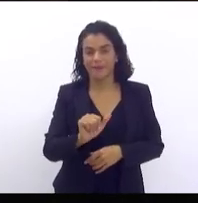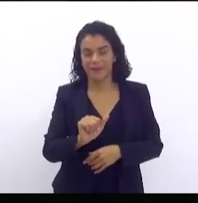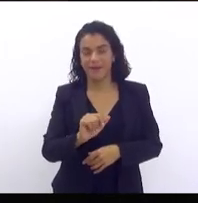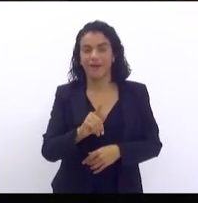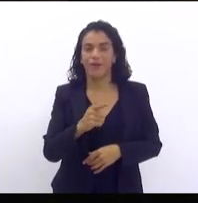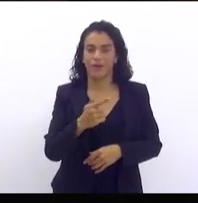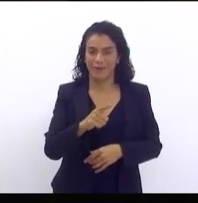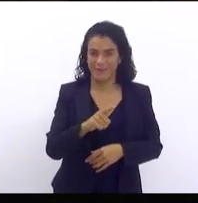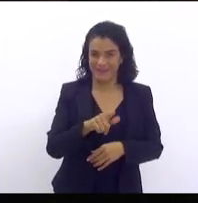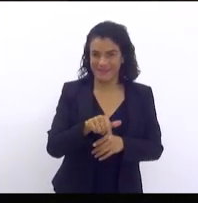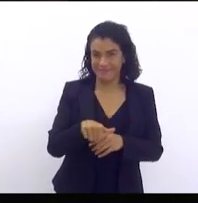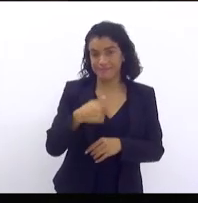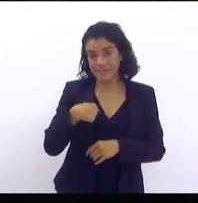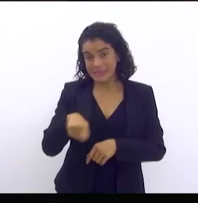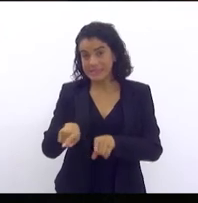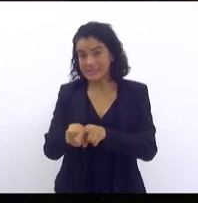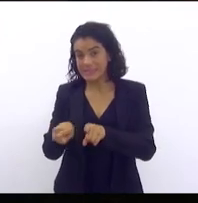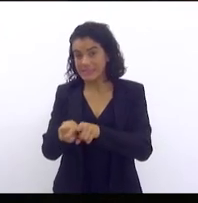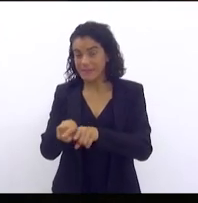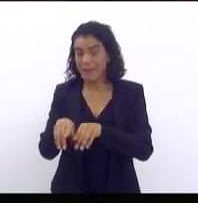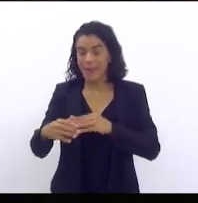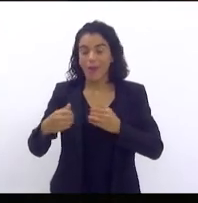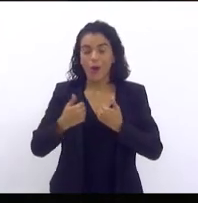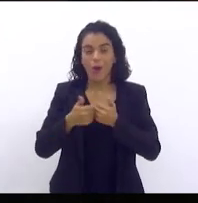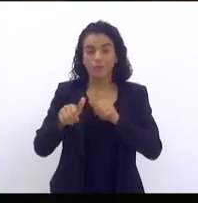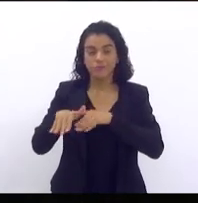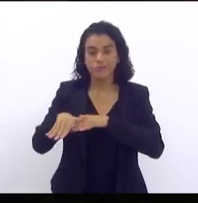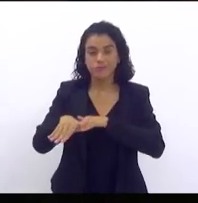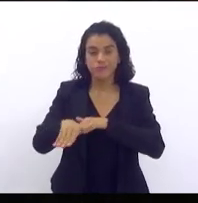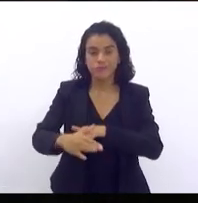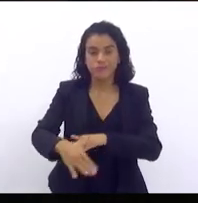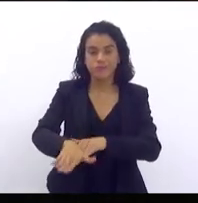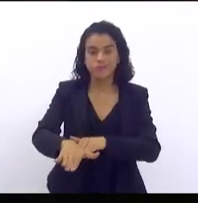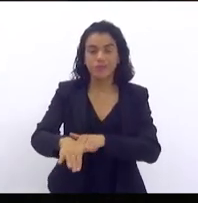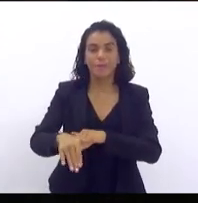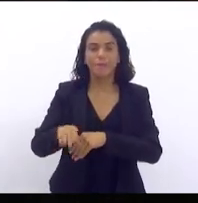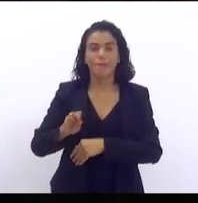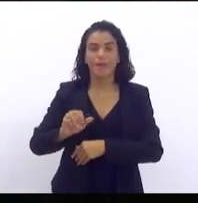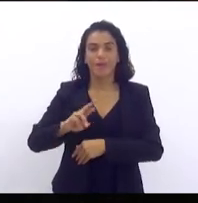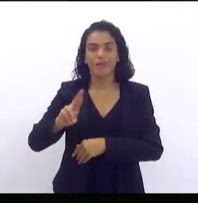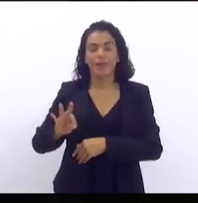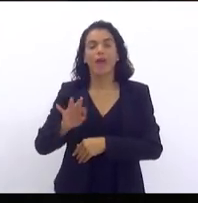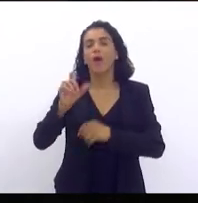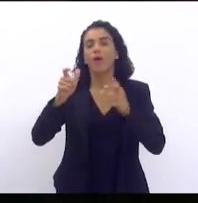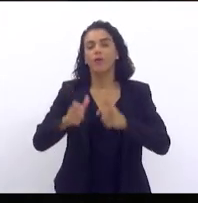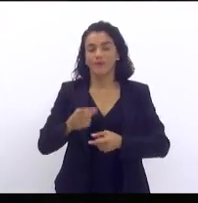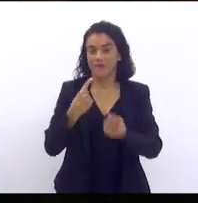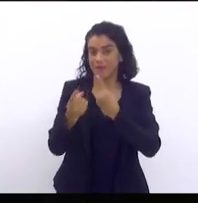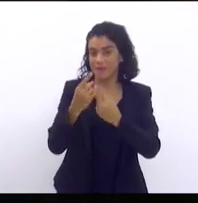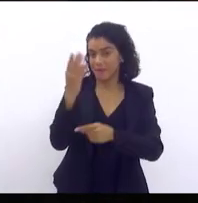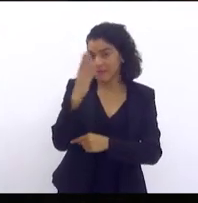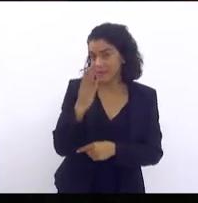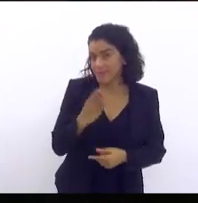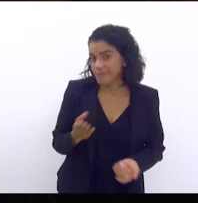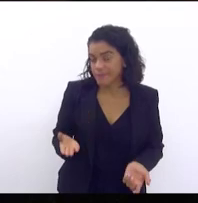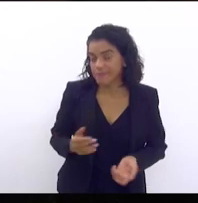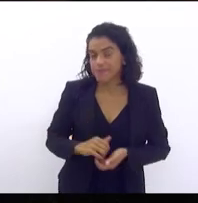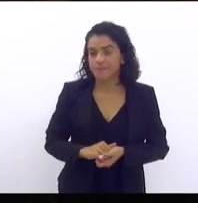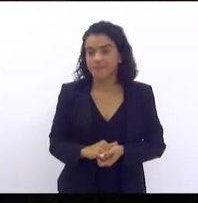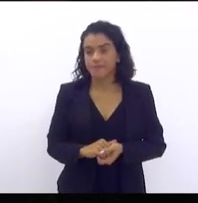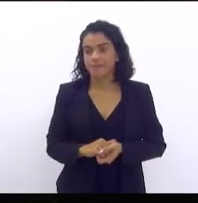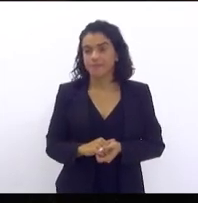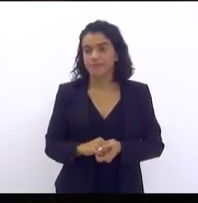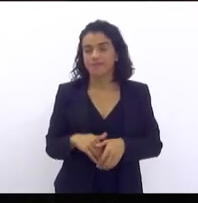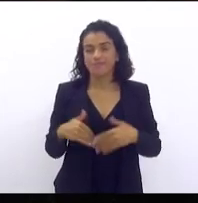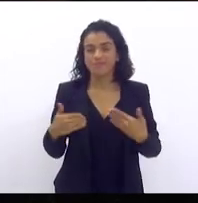na Brasil. Não só o BRT, como todos os ônibus que demandam da Baixada entrarem numa faixa segregada, né?